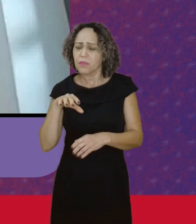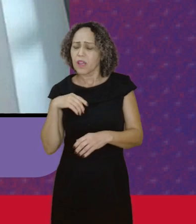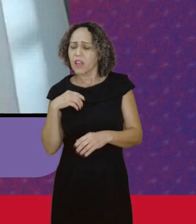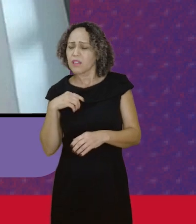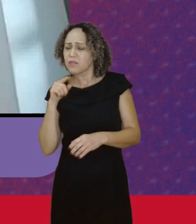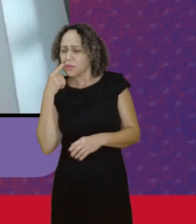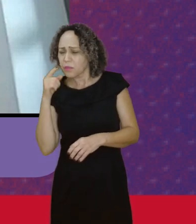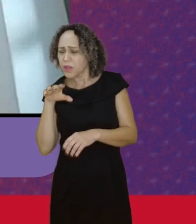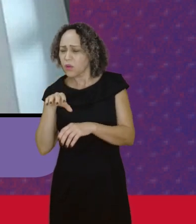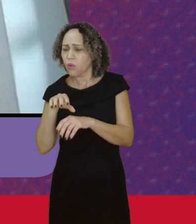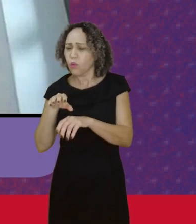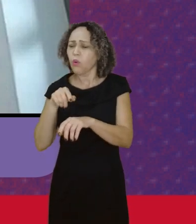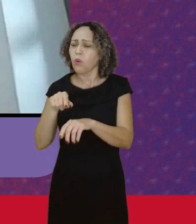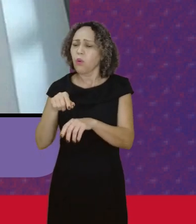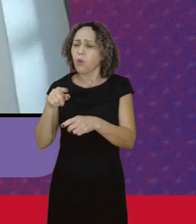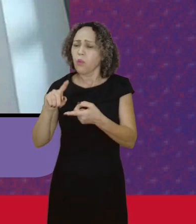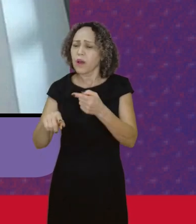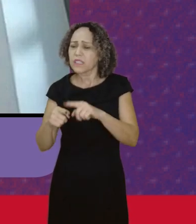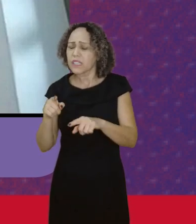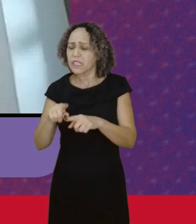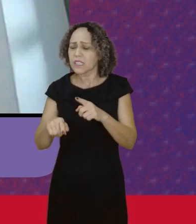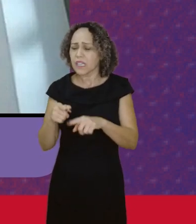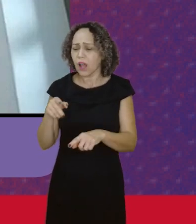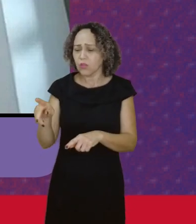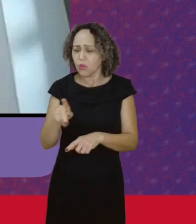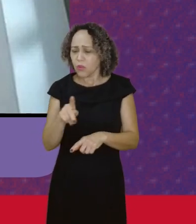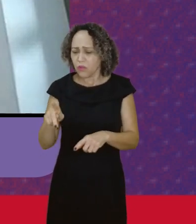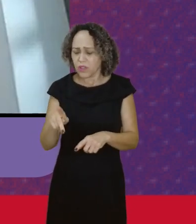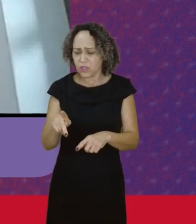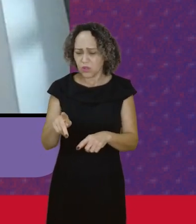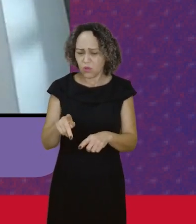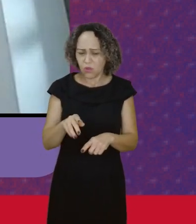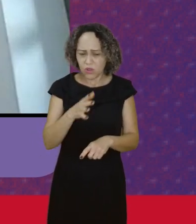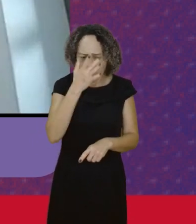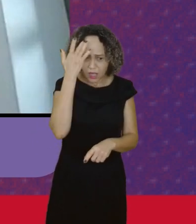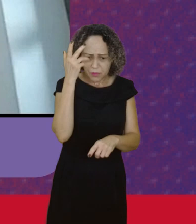vai questionando, você vai passando as páginas e vai questionando